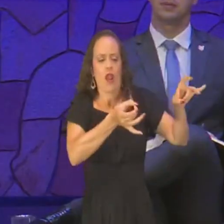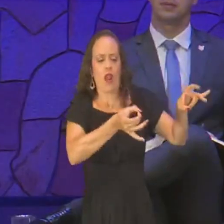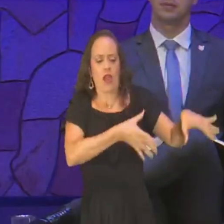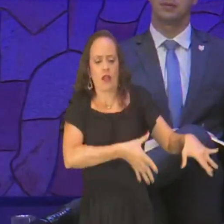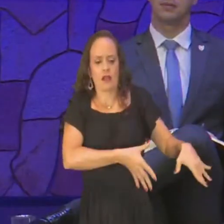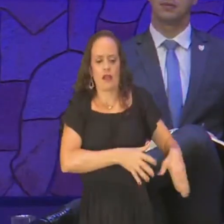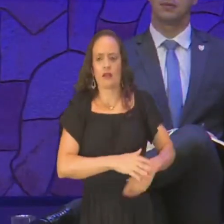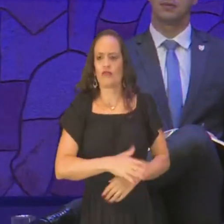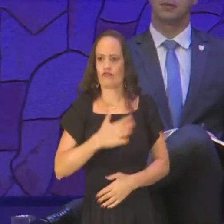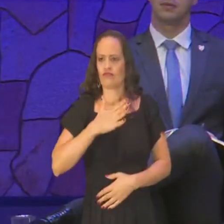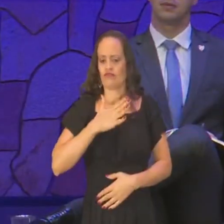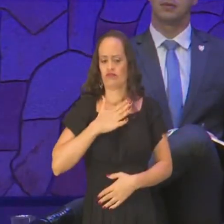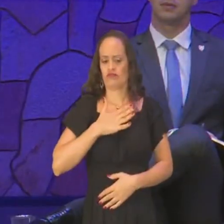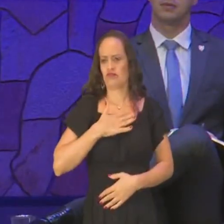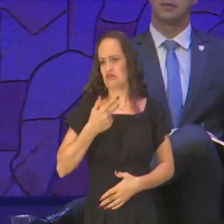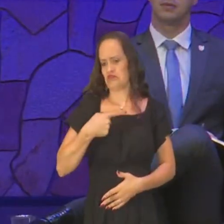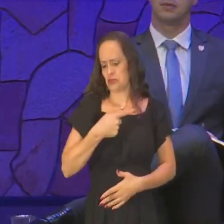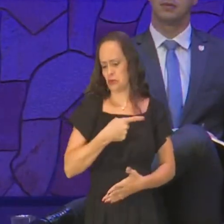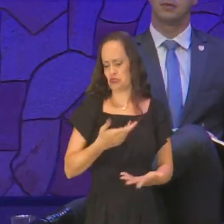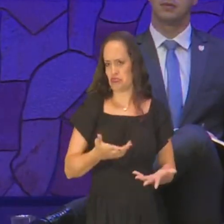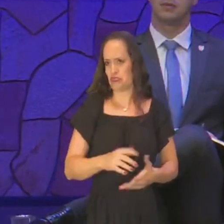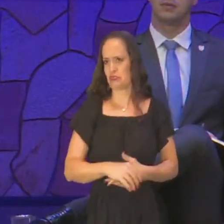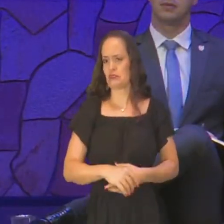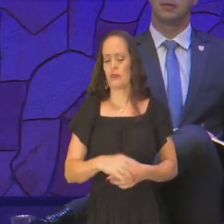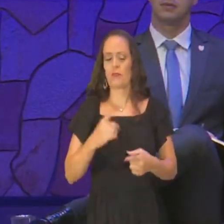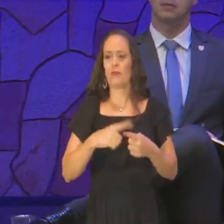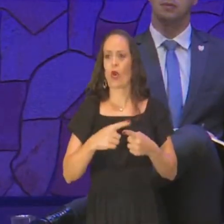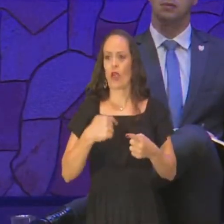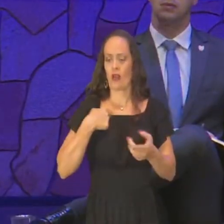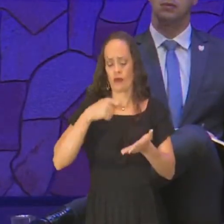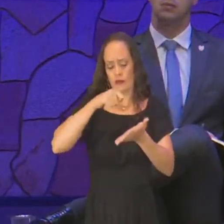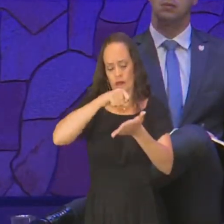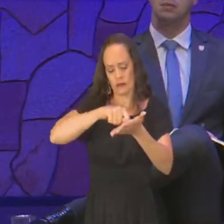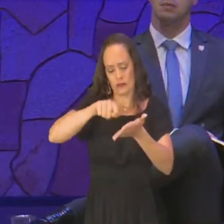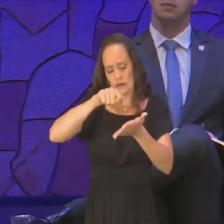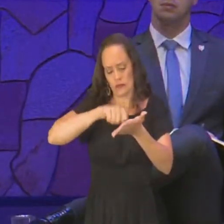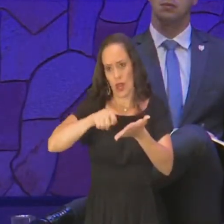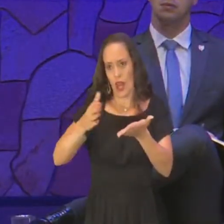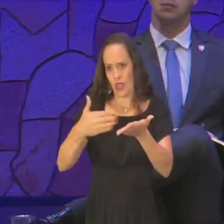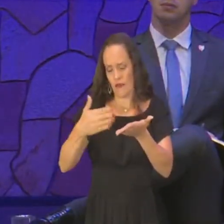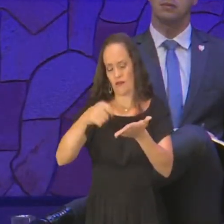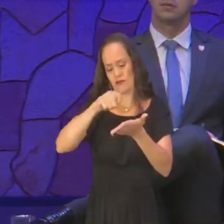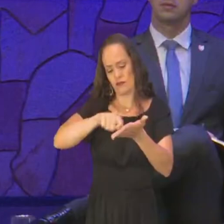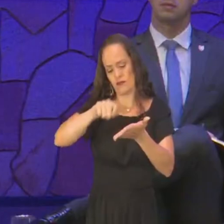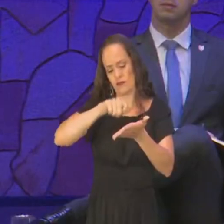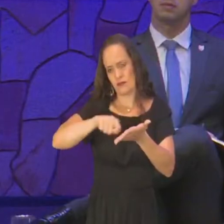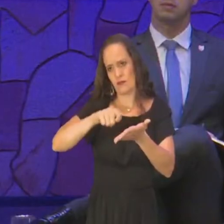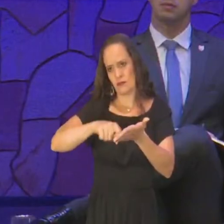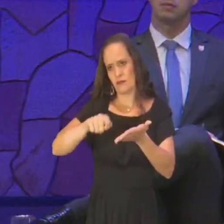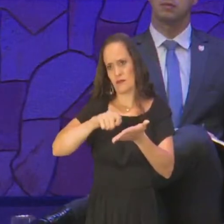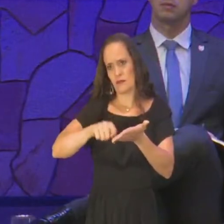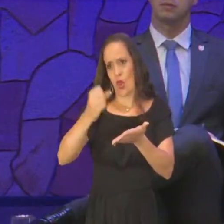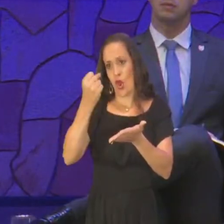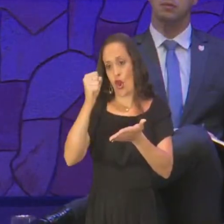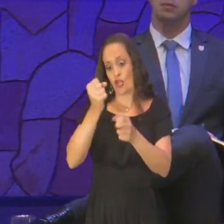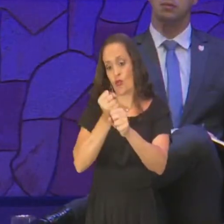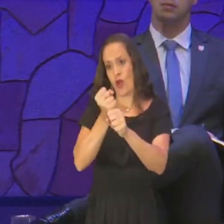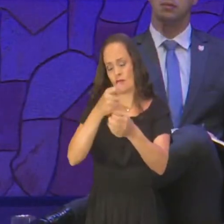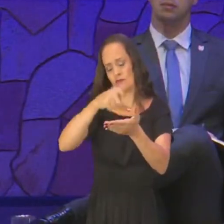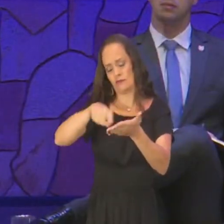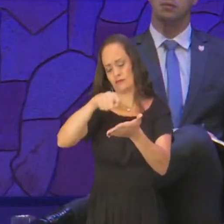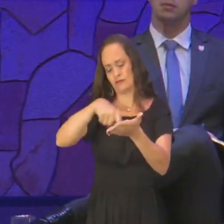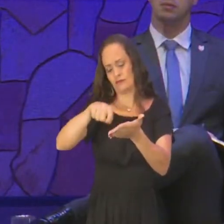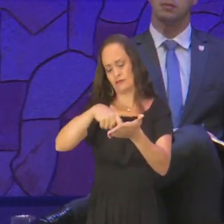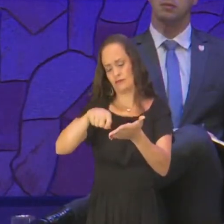ministério, porque enquanto eu escrevi os meus últimos livros, 8 livros, nos últimos 8 anos,